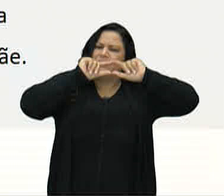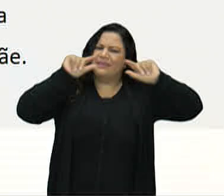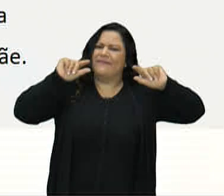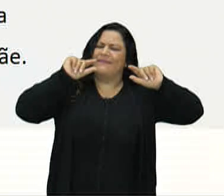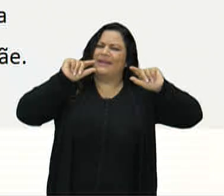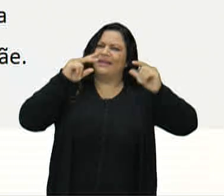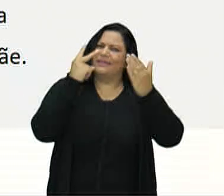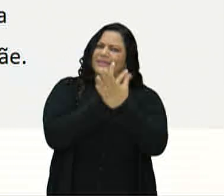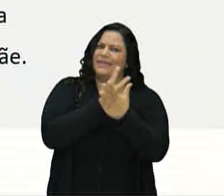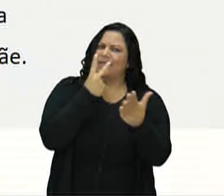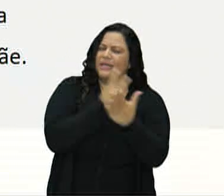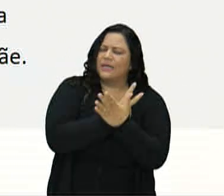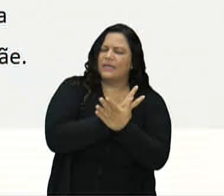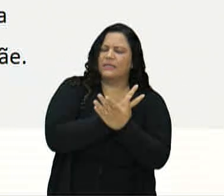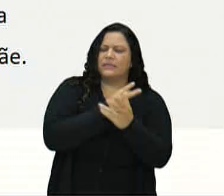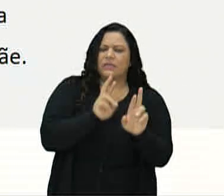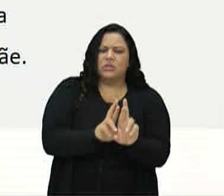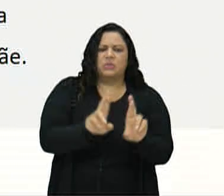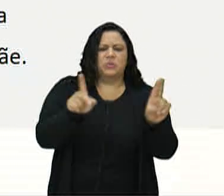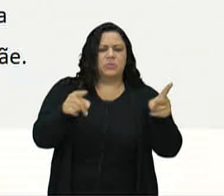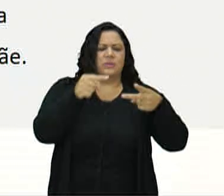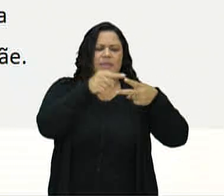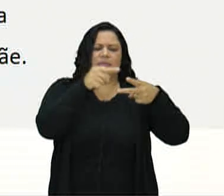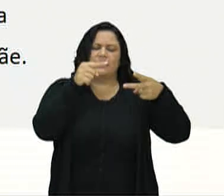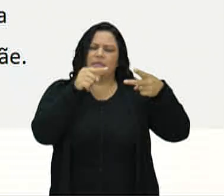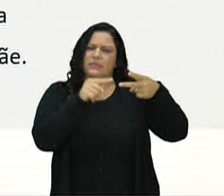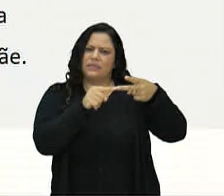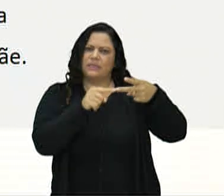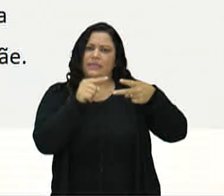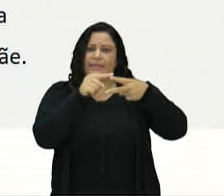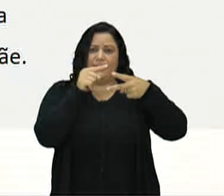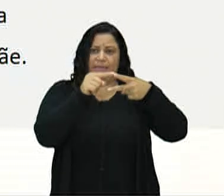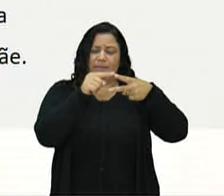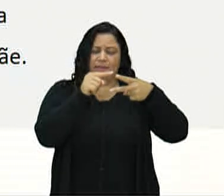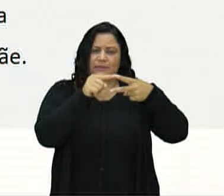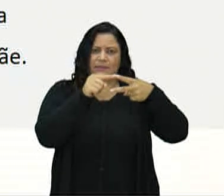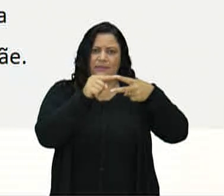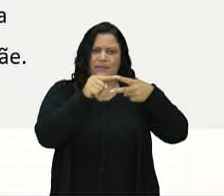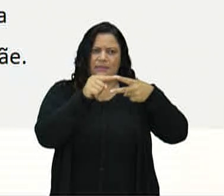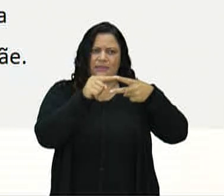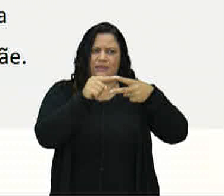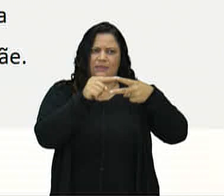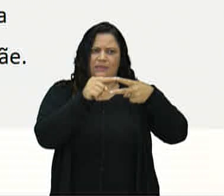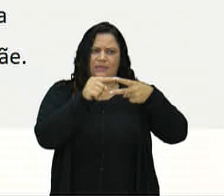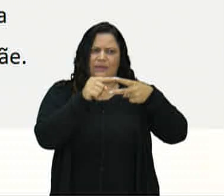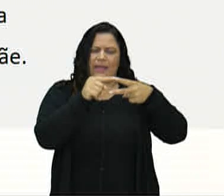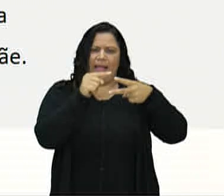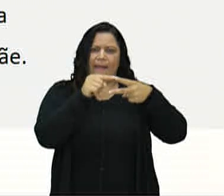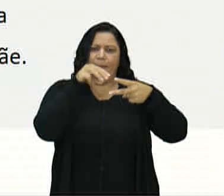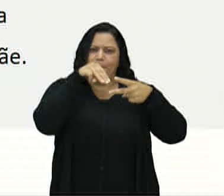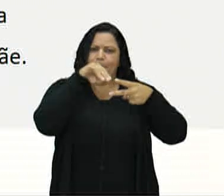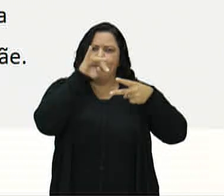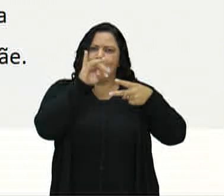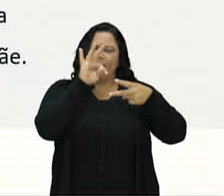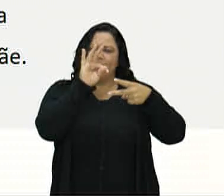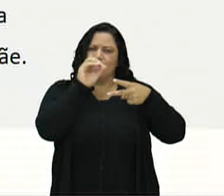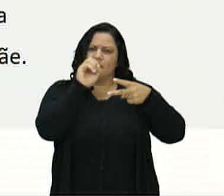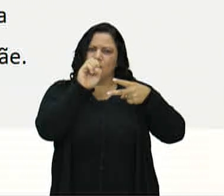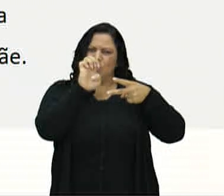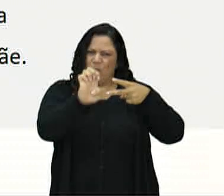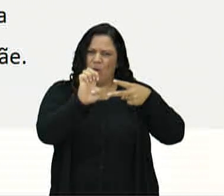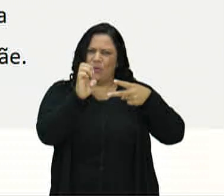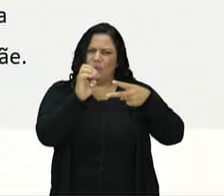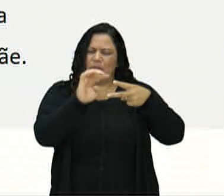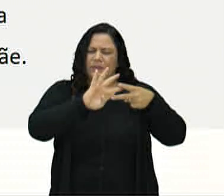a mitose da meiose é o fato de que na primeira são produzidos quatro... Primeira, mitose, produzido